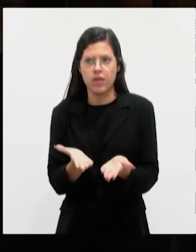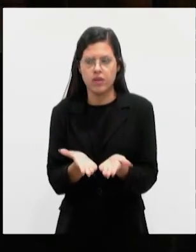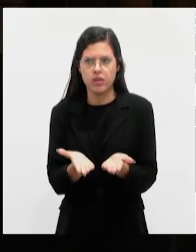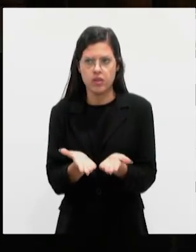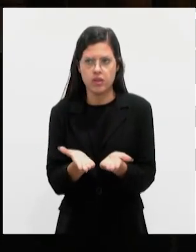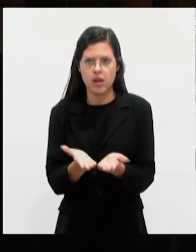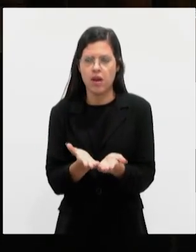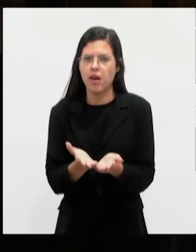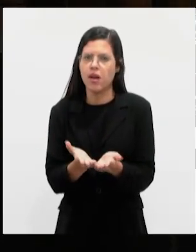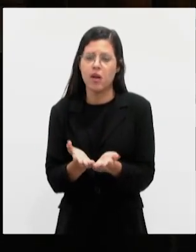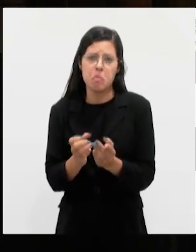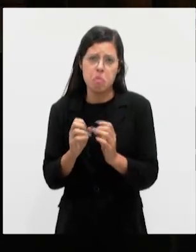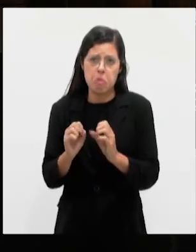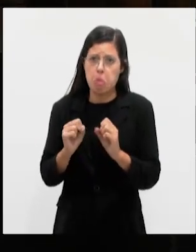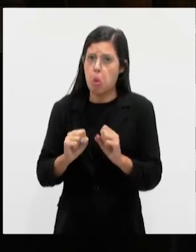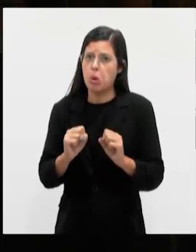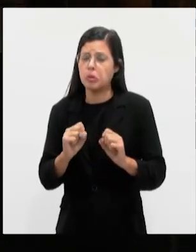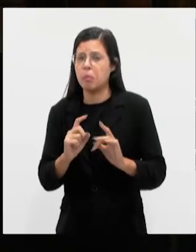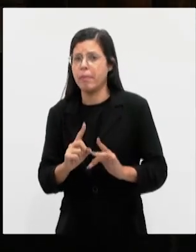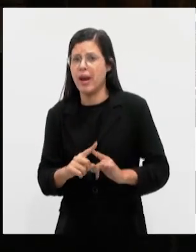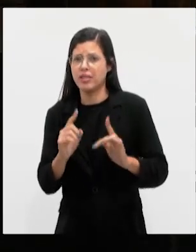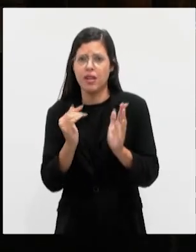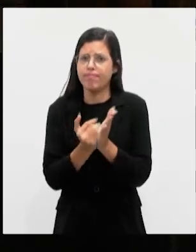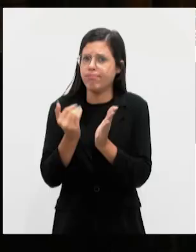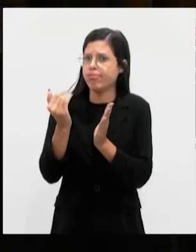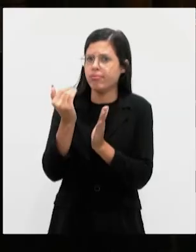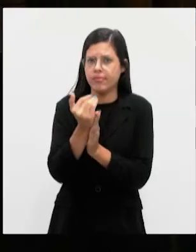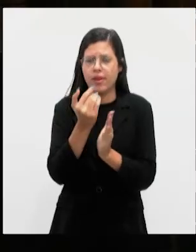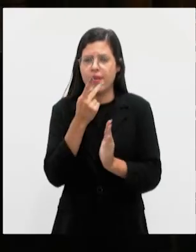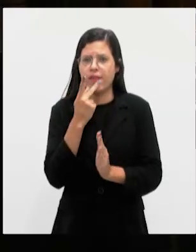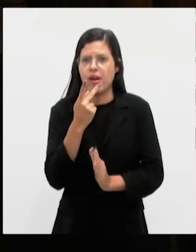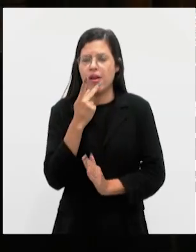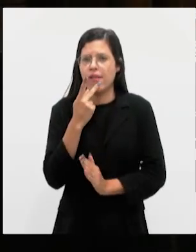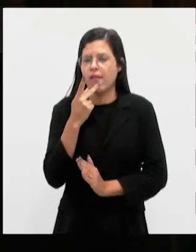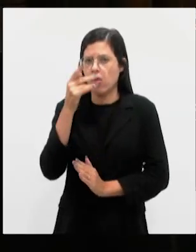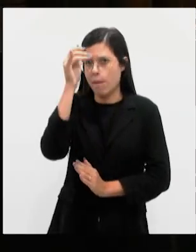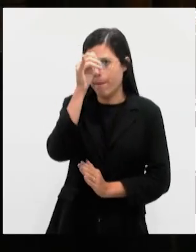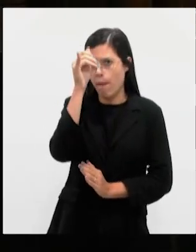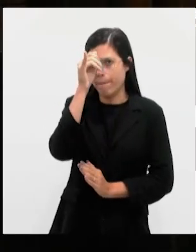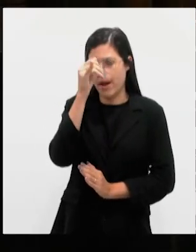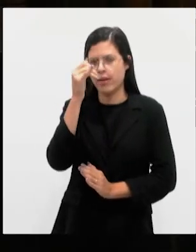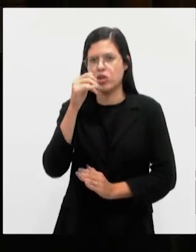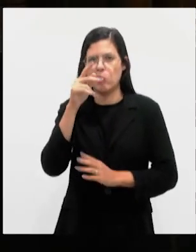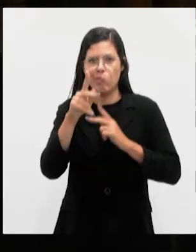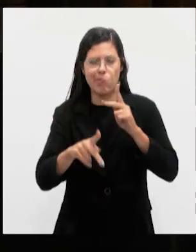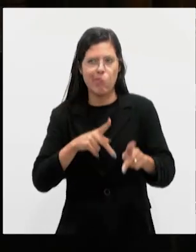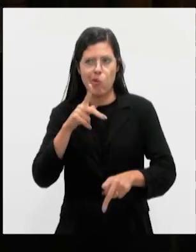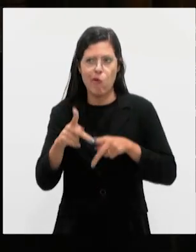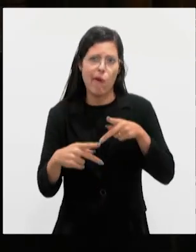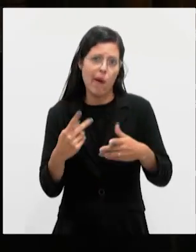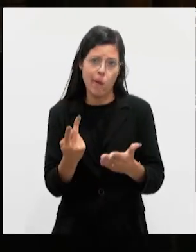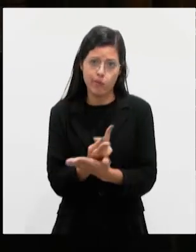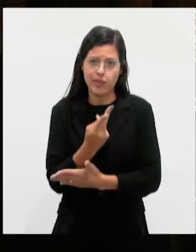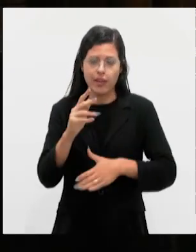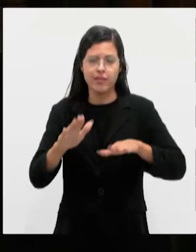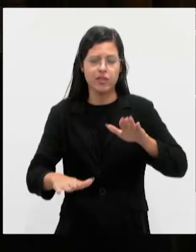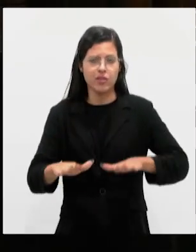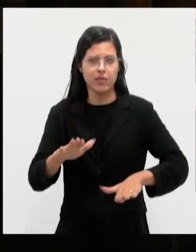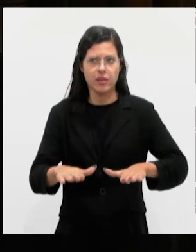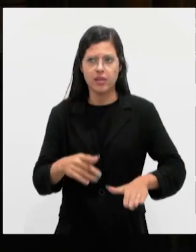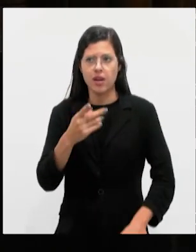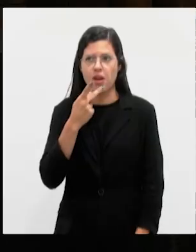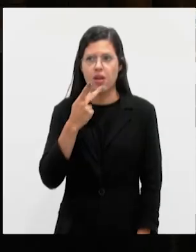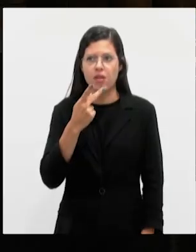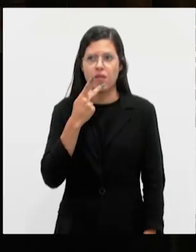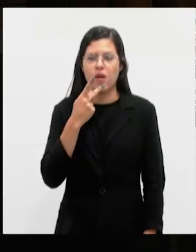está extrapolando e falando besteira aí para a população. Acontece de vez em quando. Ele diz